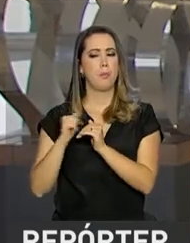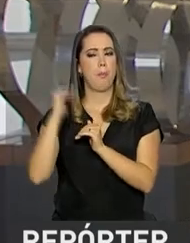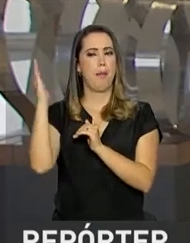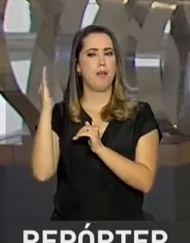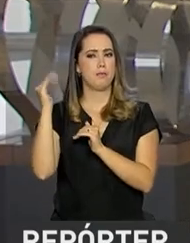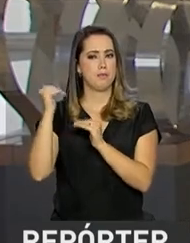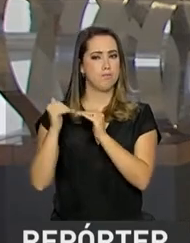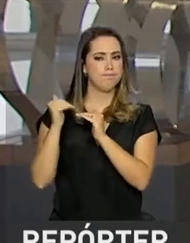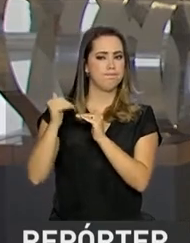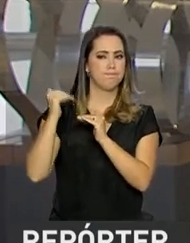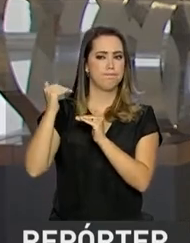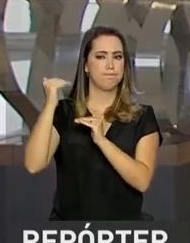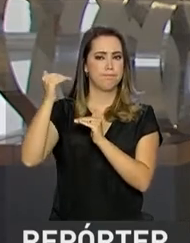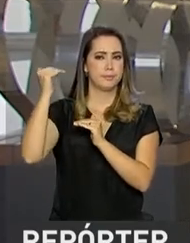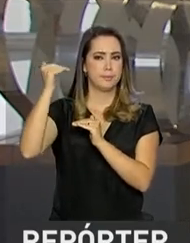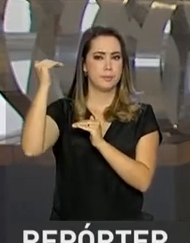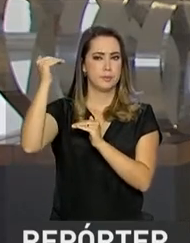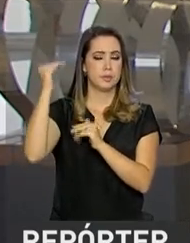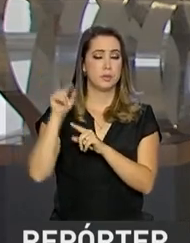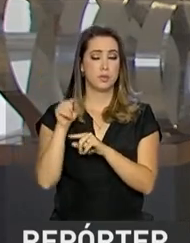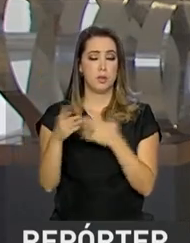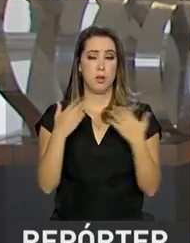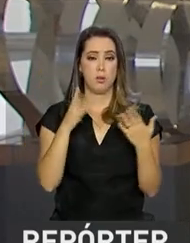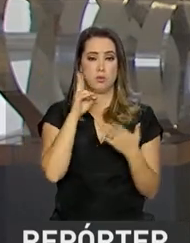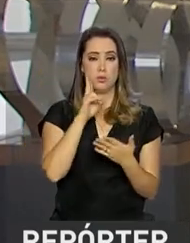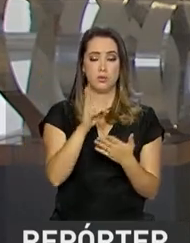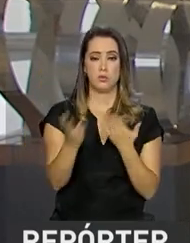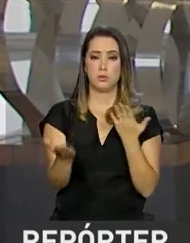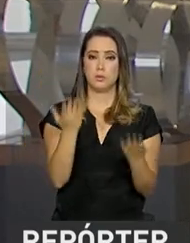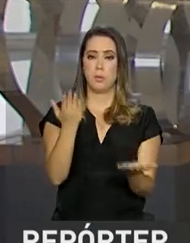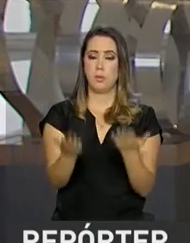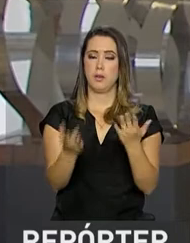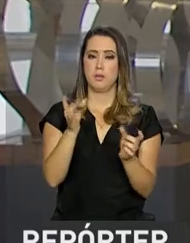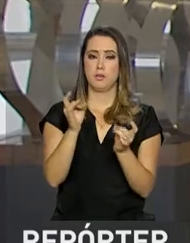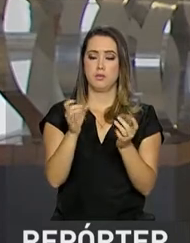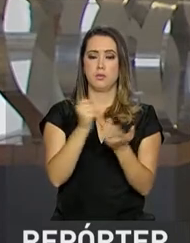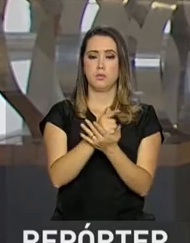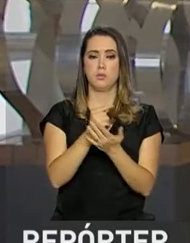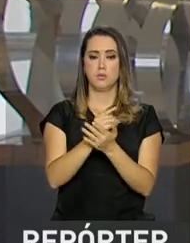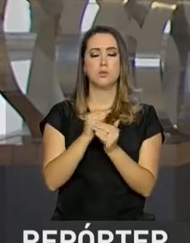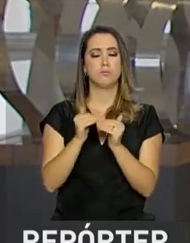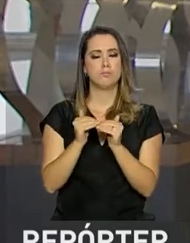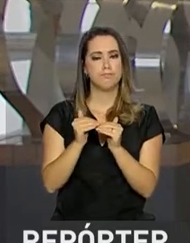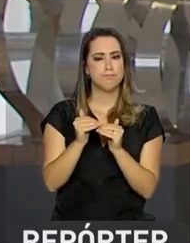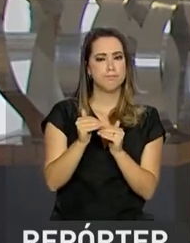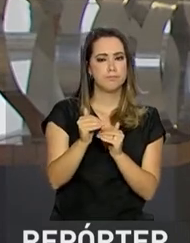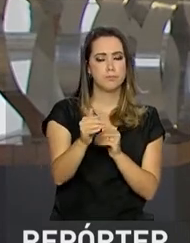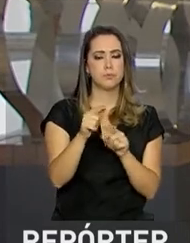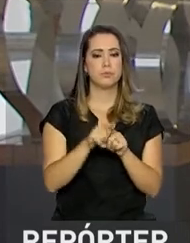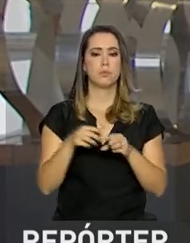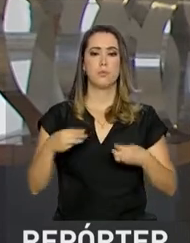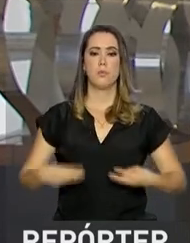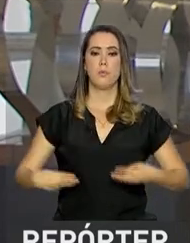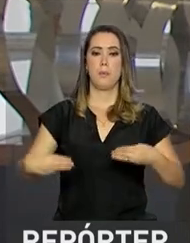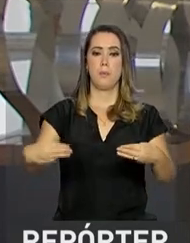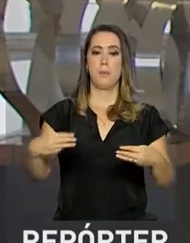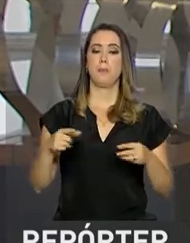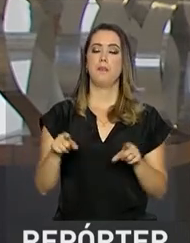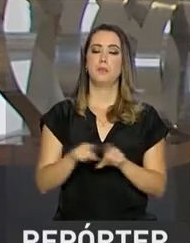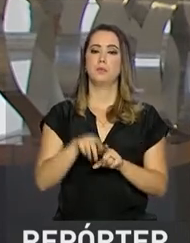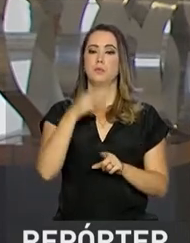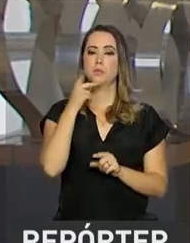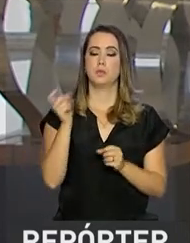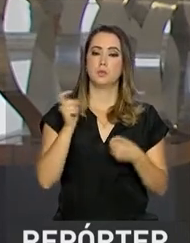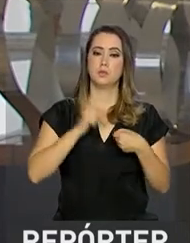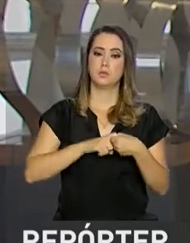sendo observadas na balança comercial brasileira já há algum tempo segundo o ministério elas refletem a